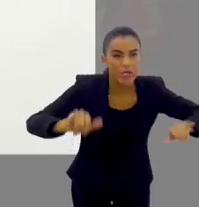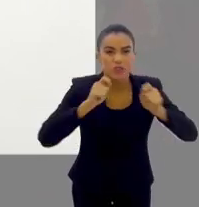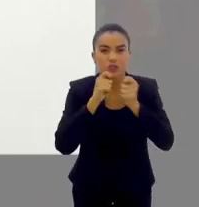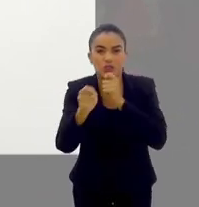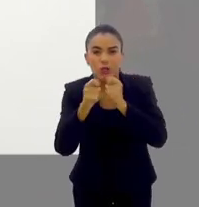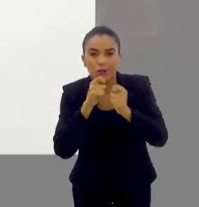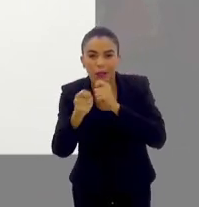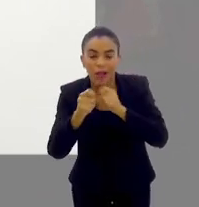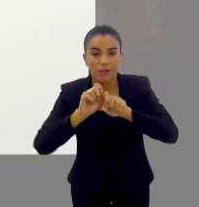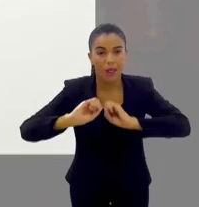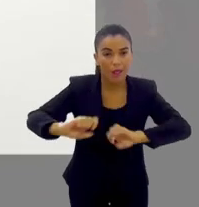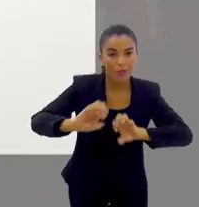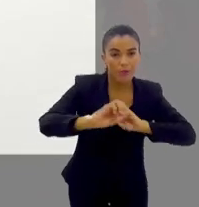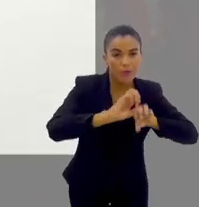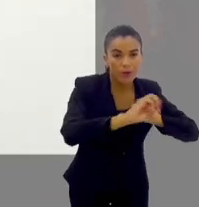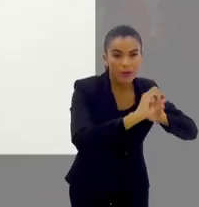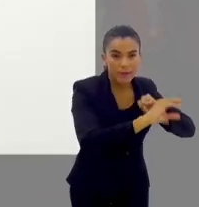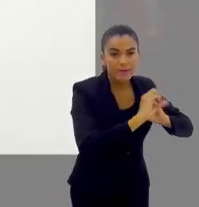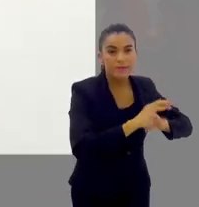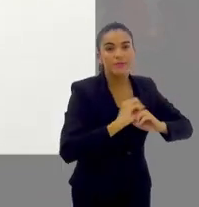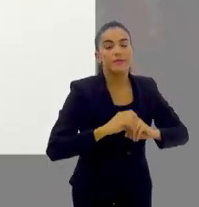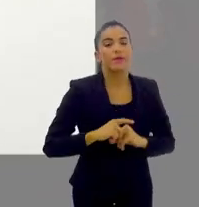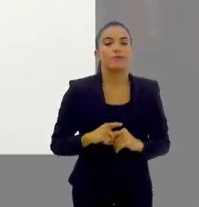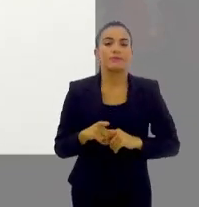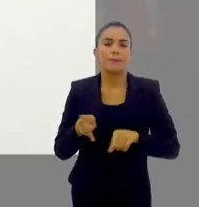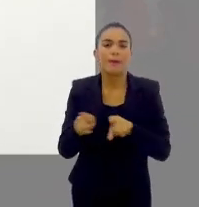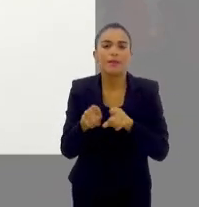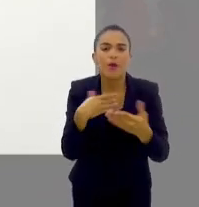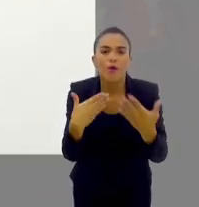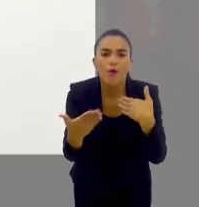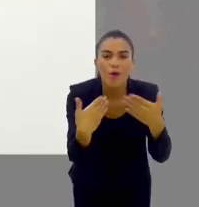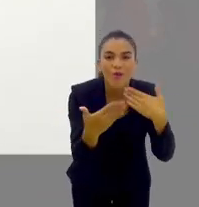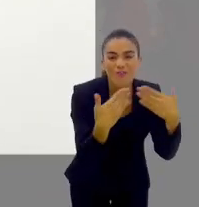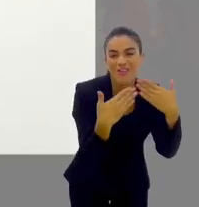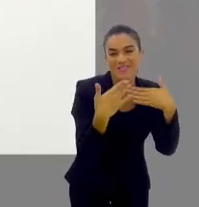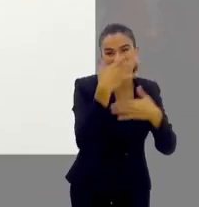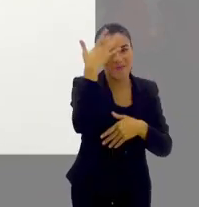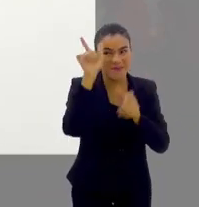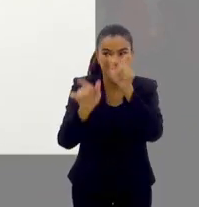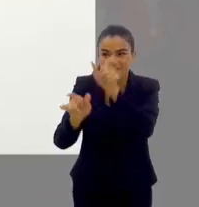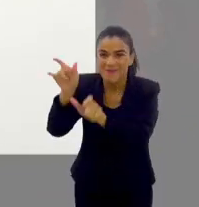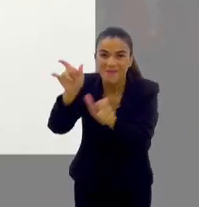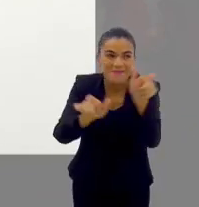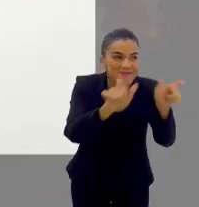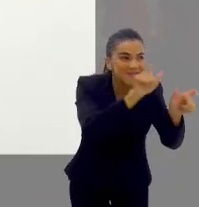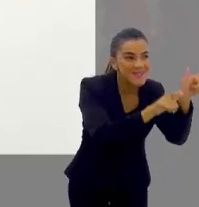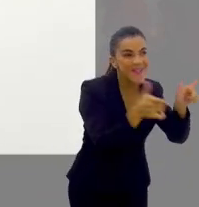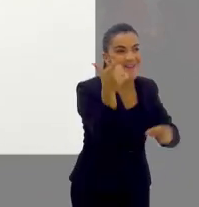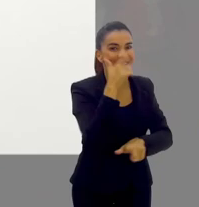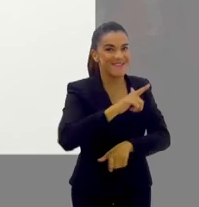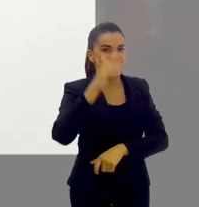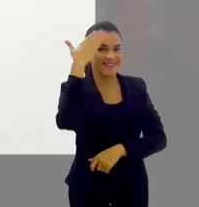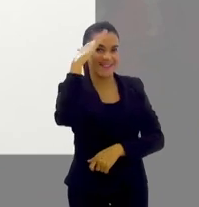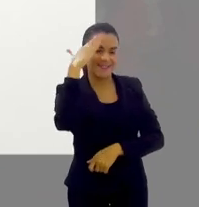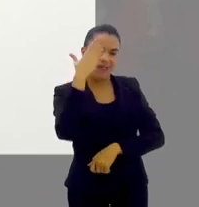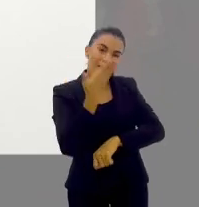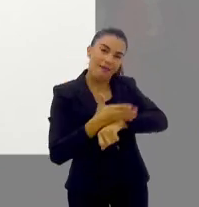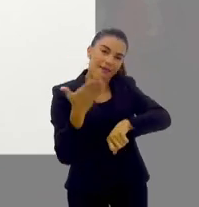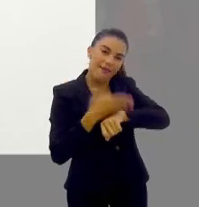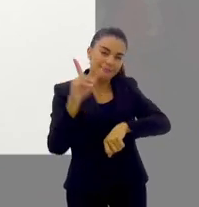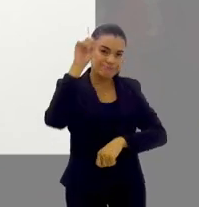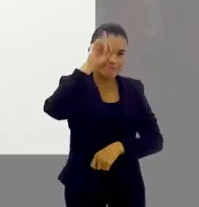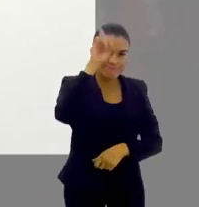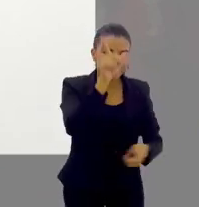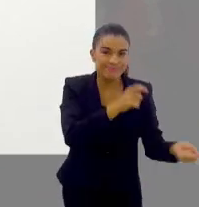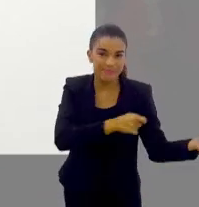de jornalismo, de educacional, de falar com as pessoas de uma forma que elas consigam entender e aplicar no seu dia a